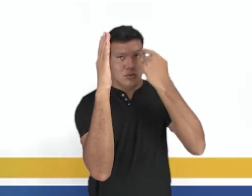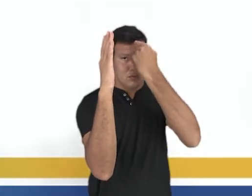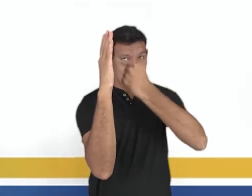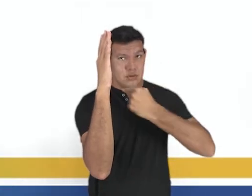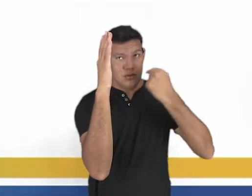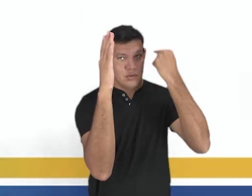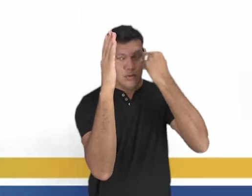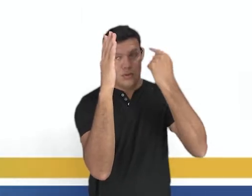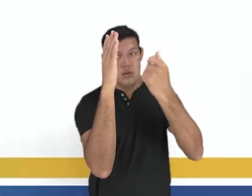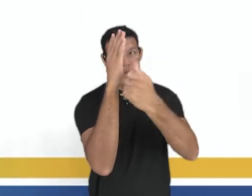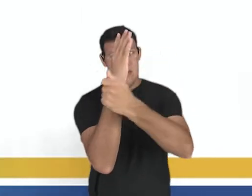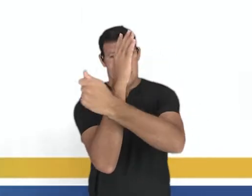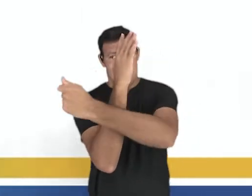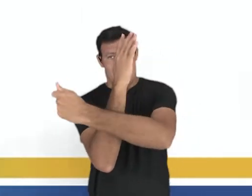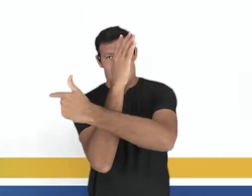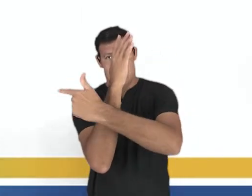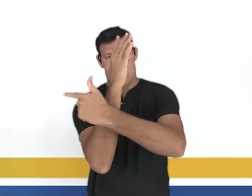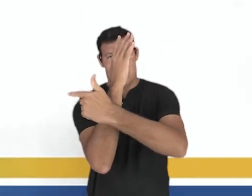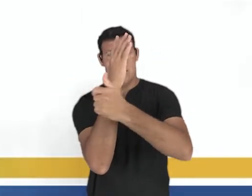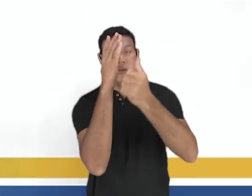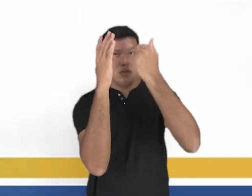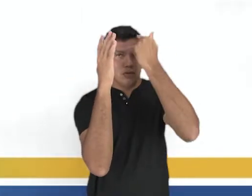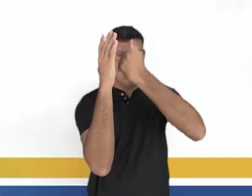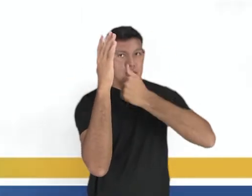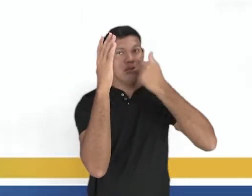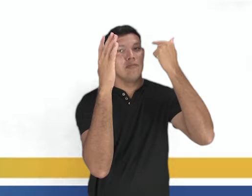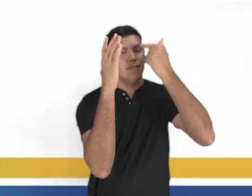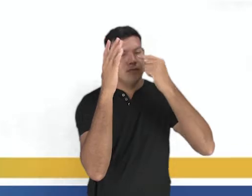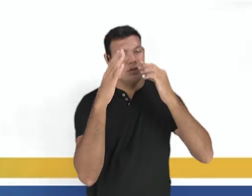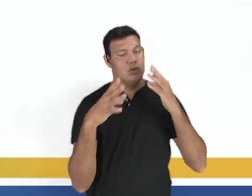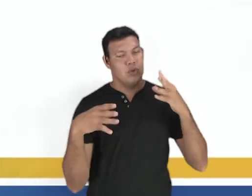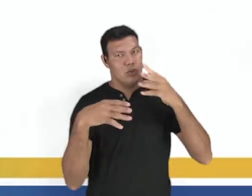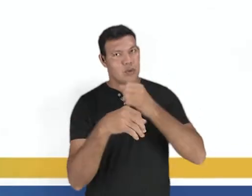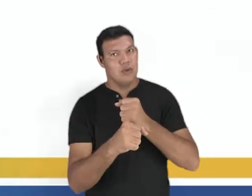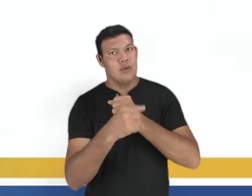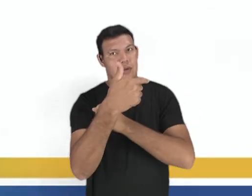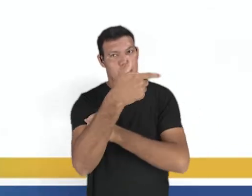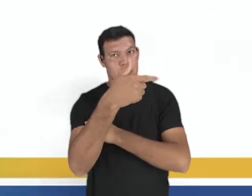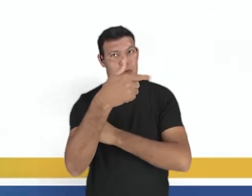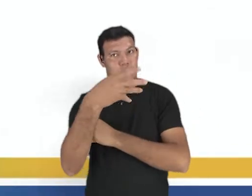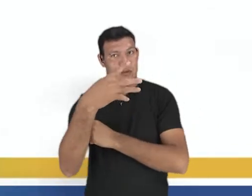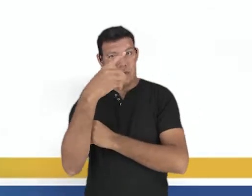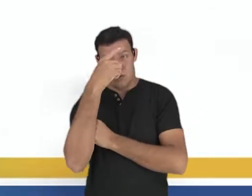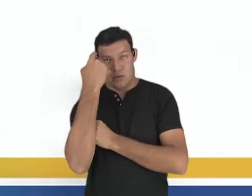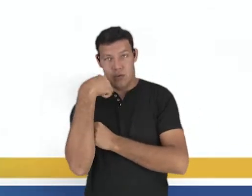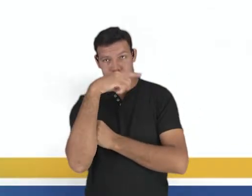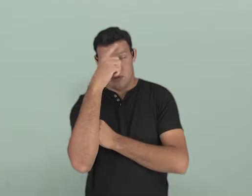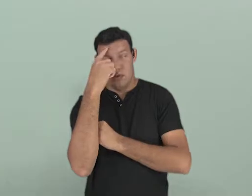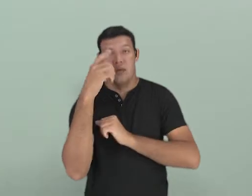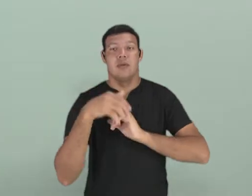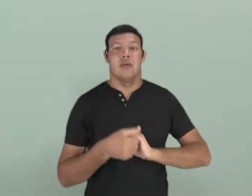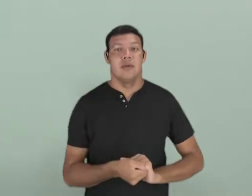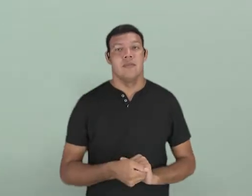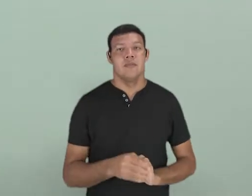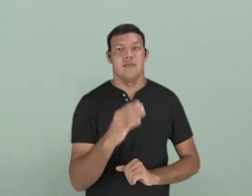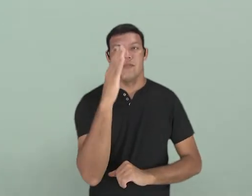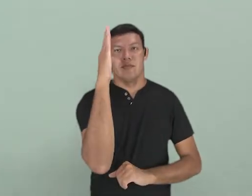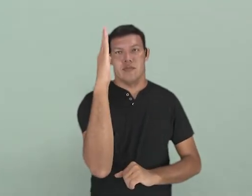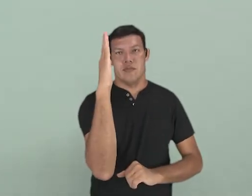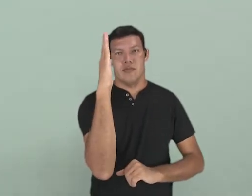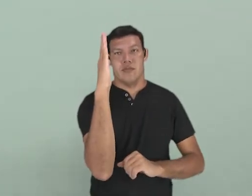12 horas para leste, no total de 24 horas. Aí a gente trabalha o quê? Que para oeste todas as horas